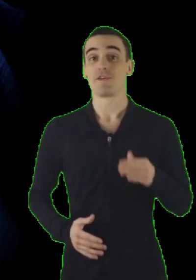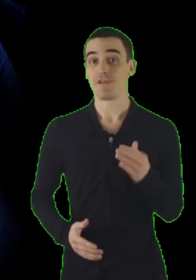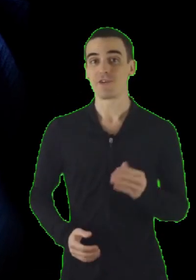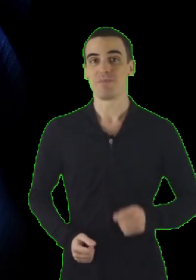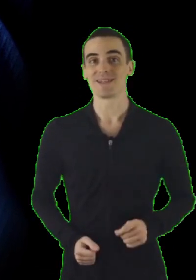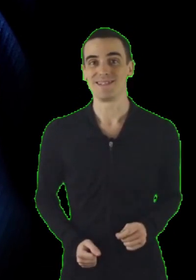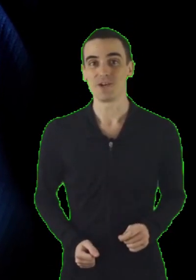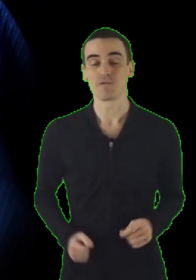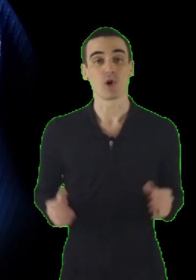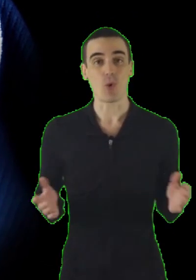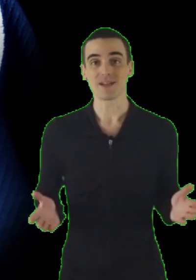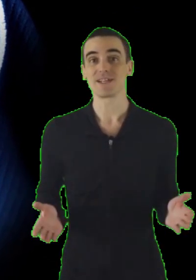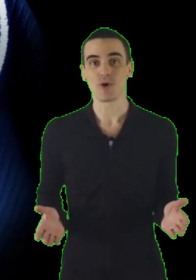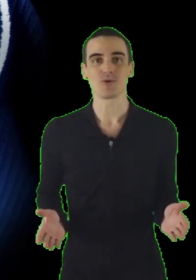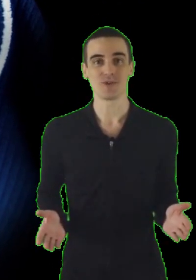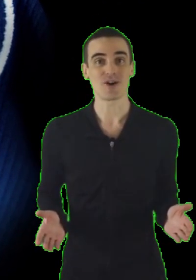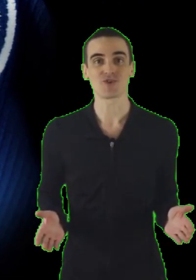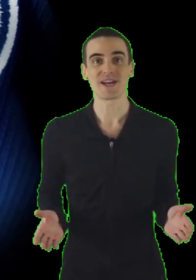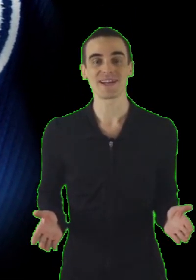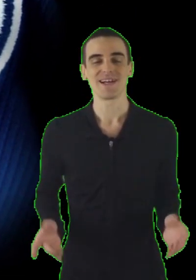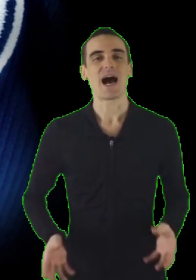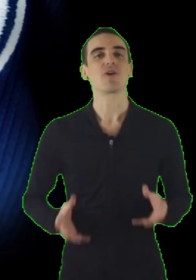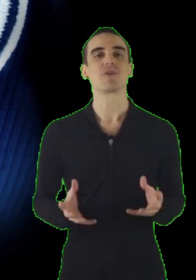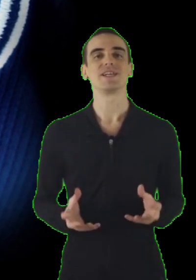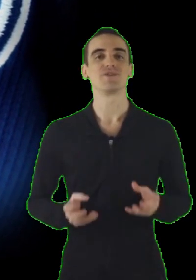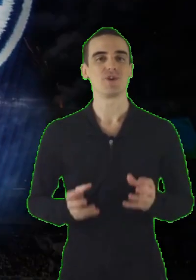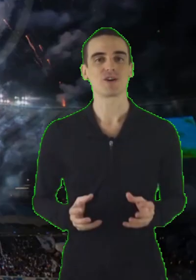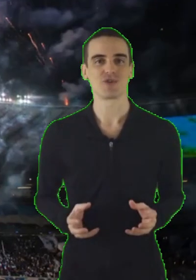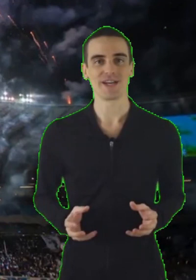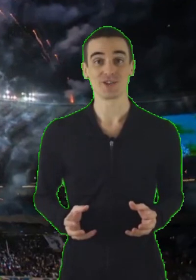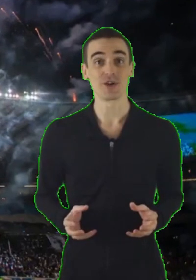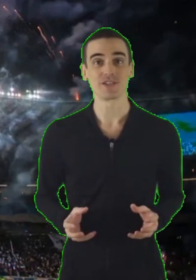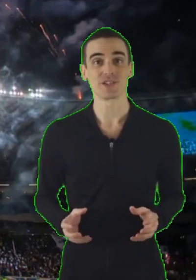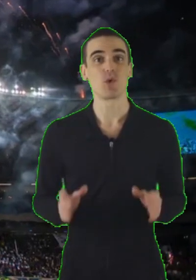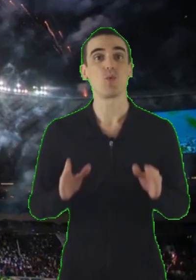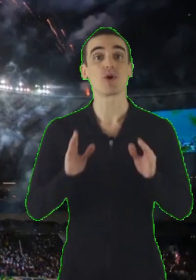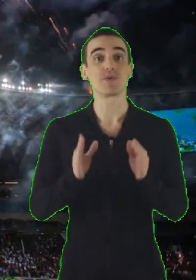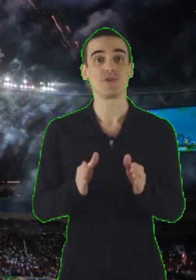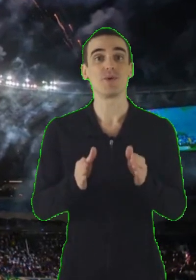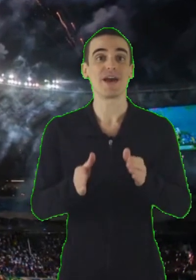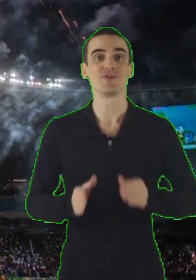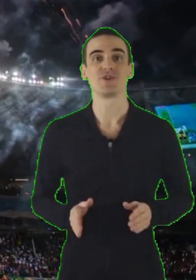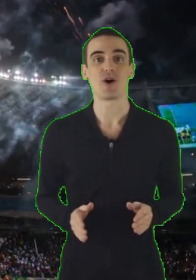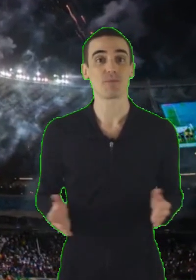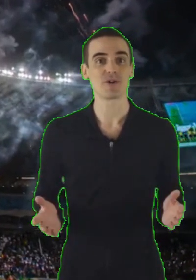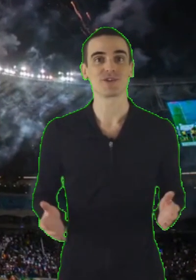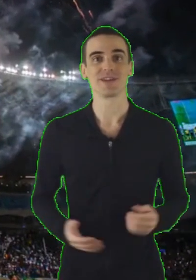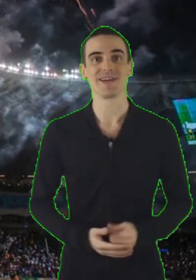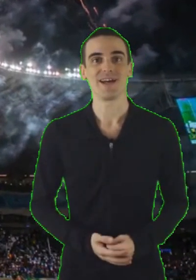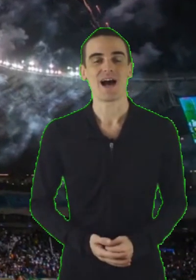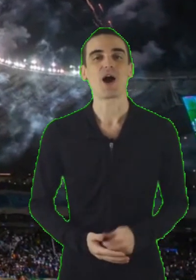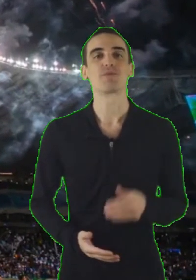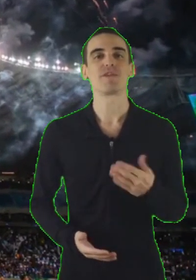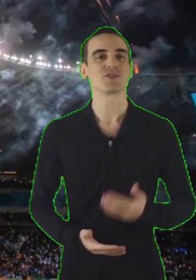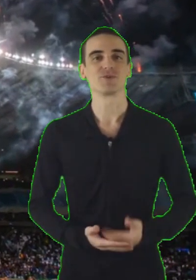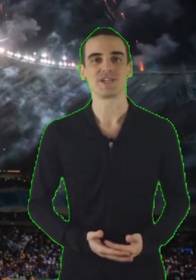Saiu agora. Acabou a paciência. Veja mais. Fala, torcedor do Cruzeiro. Se inscreva no